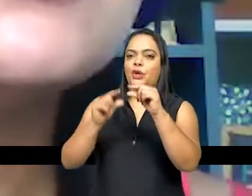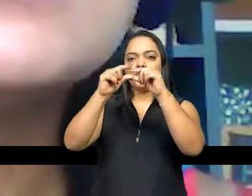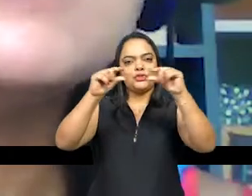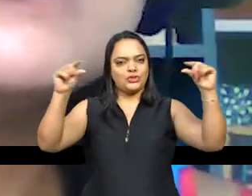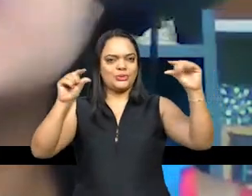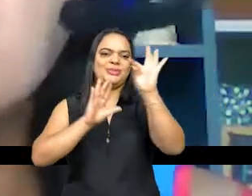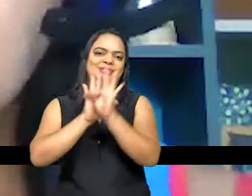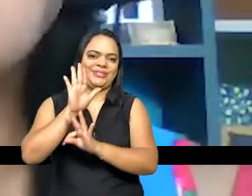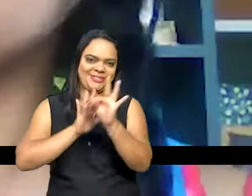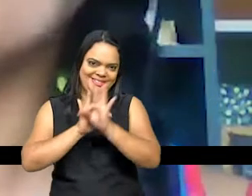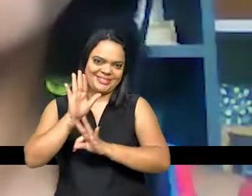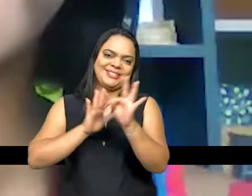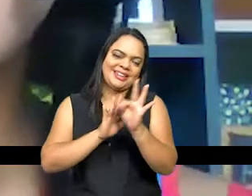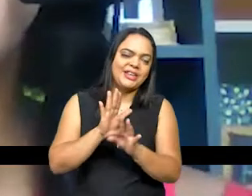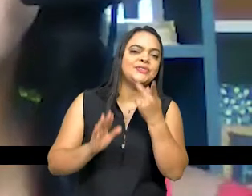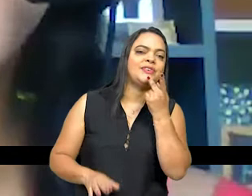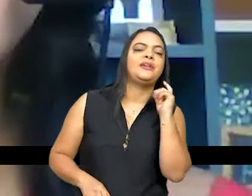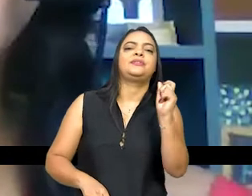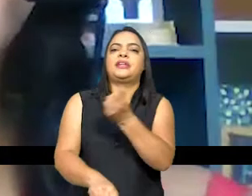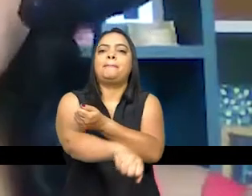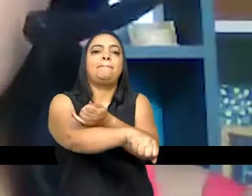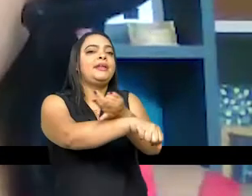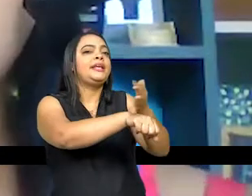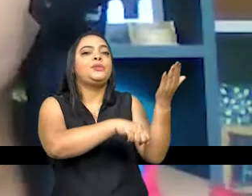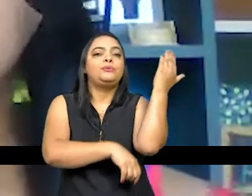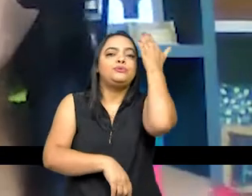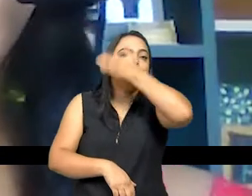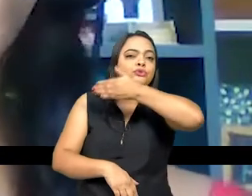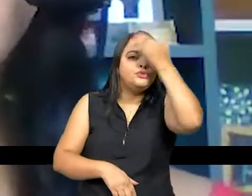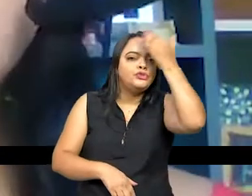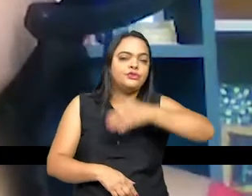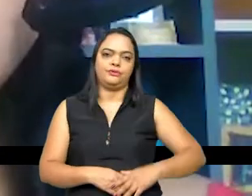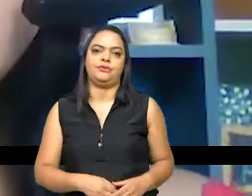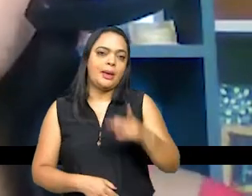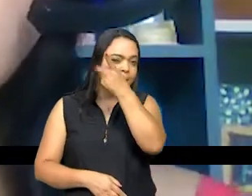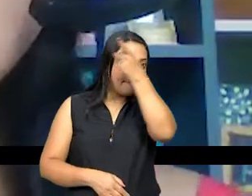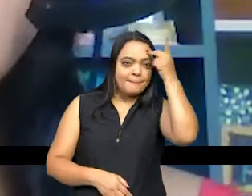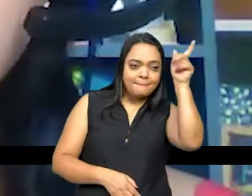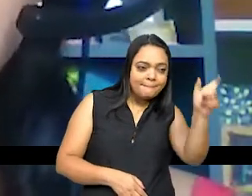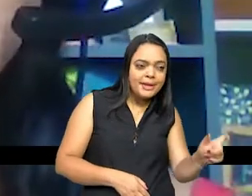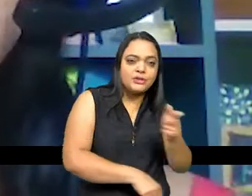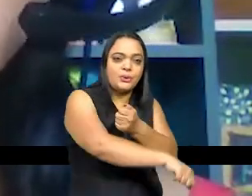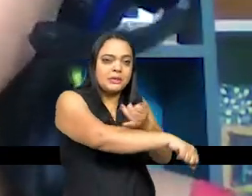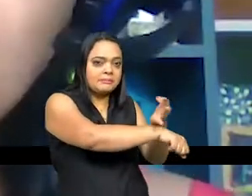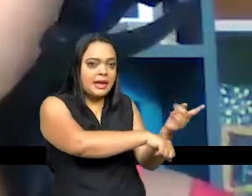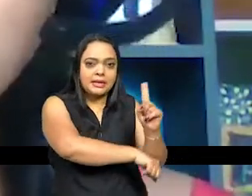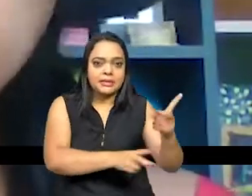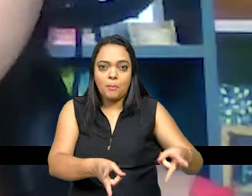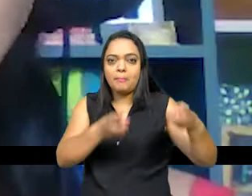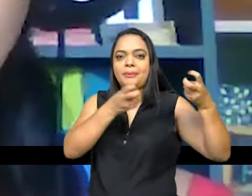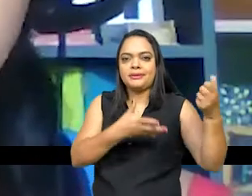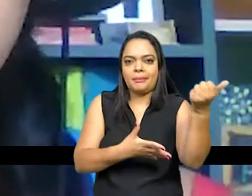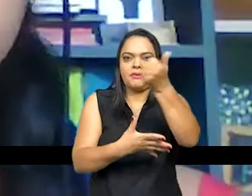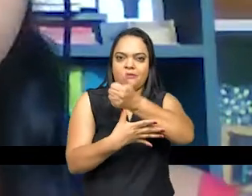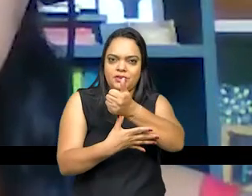texto dele, para mim, ele já desacomoda, porque ele vai dizer assim, ó, branquitude invisível. Pessoas brancas e a não percepção dos privilégios.